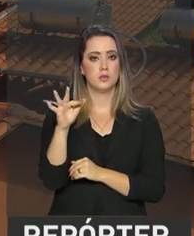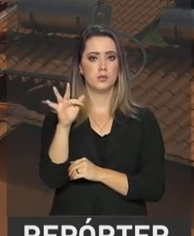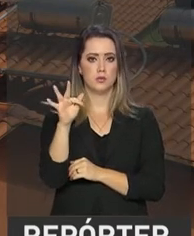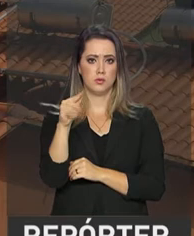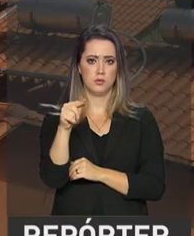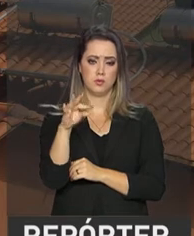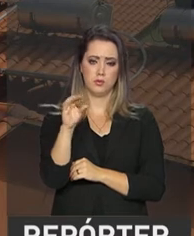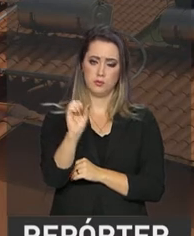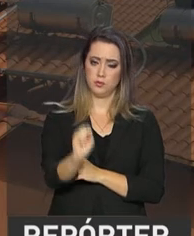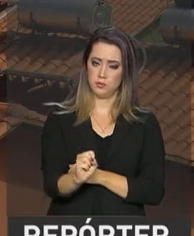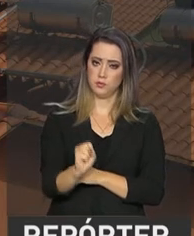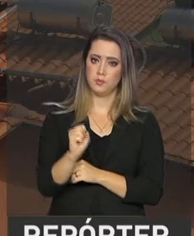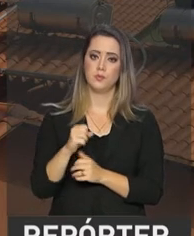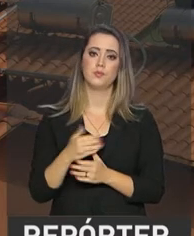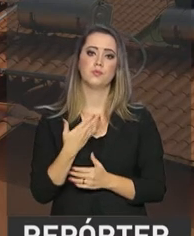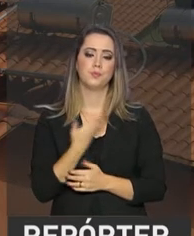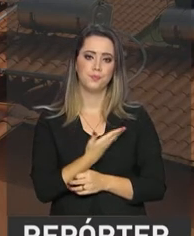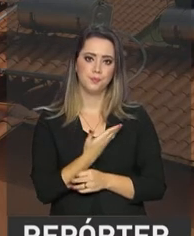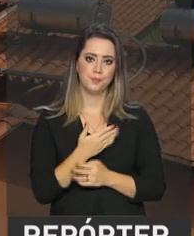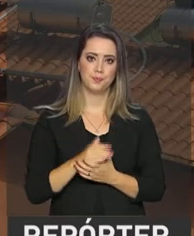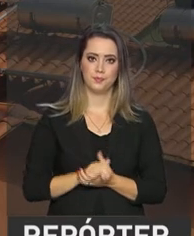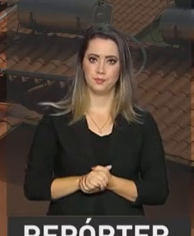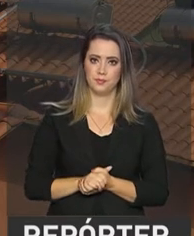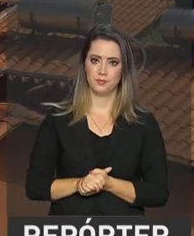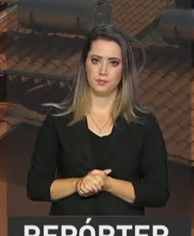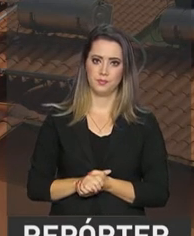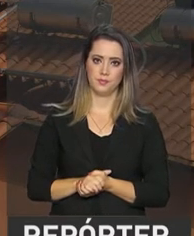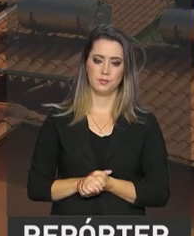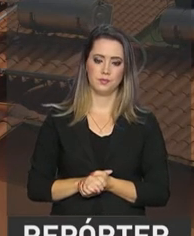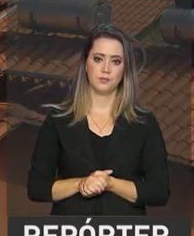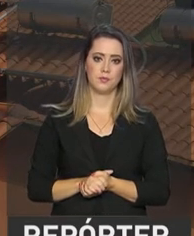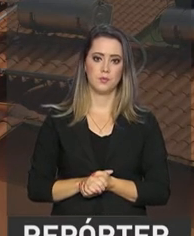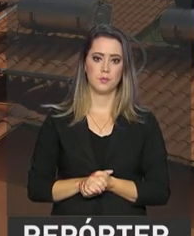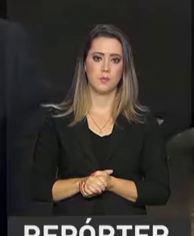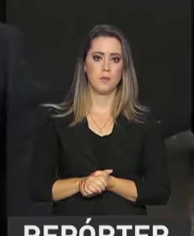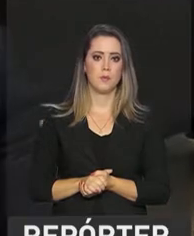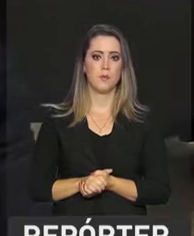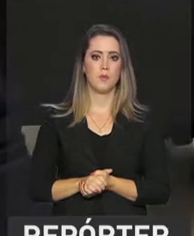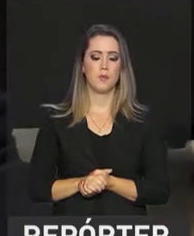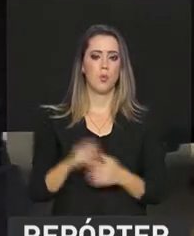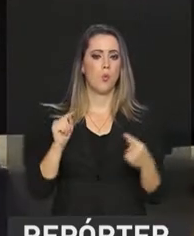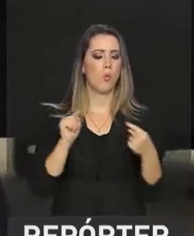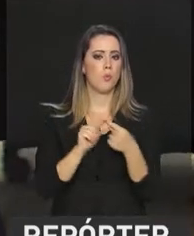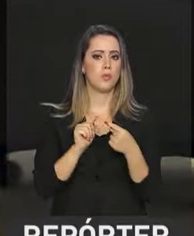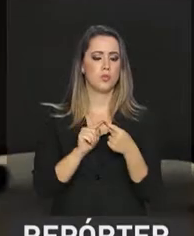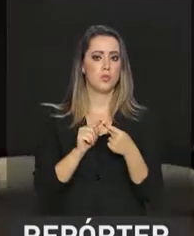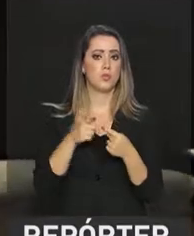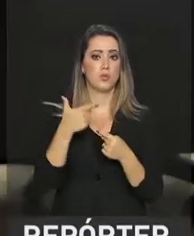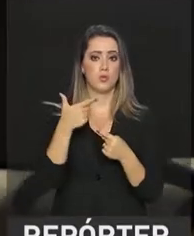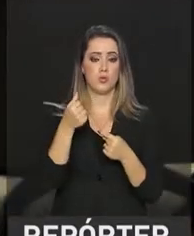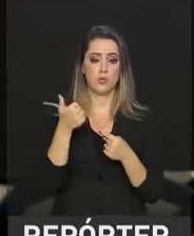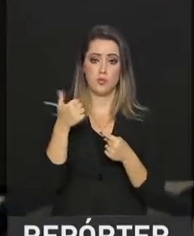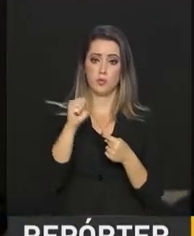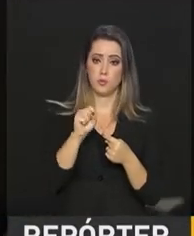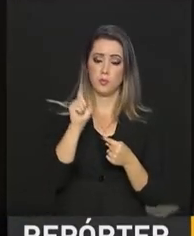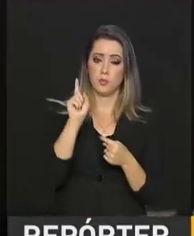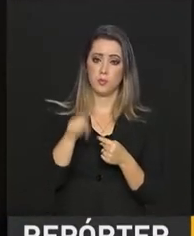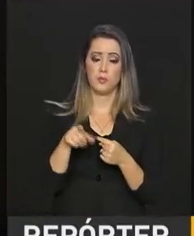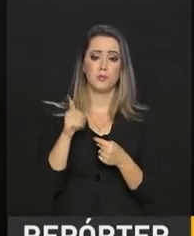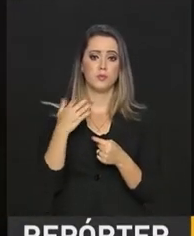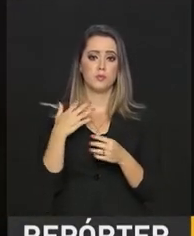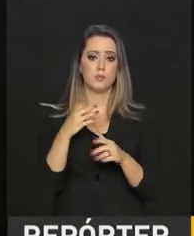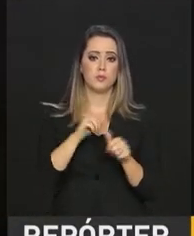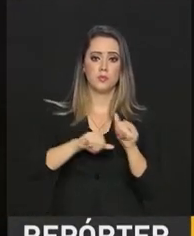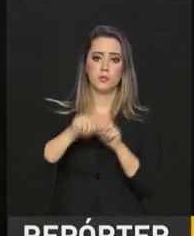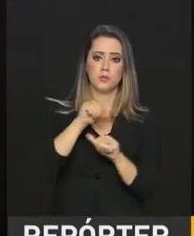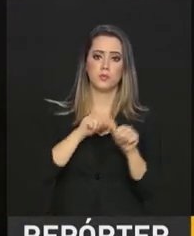financiados com recursos do fundo de garantia do tempo de serviço fgts o objetivo para 2018 é justamente alterar